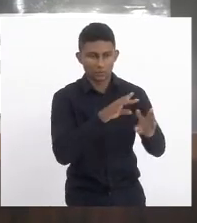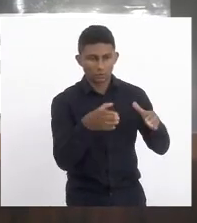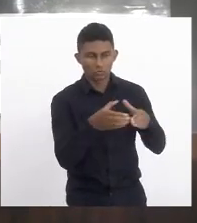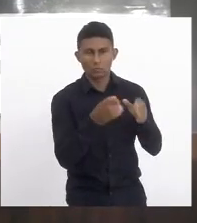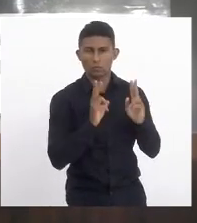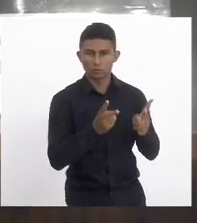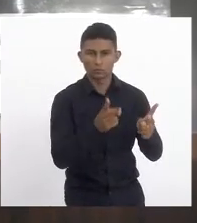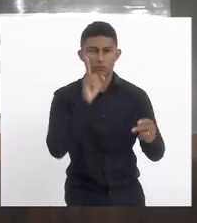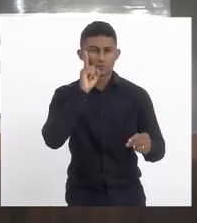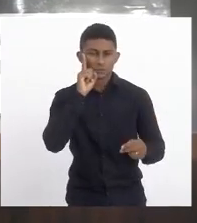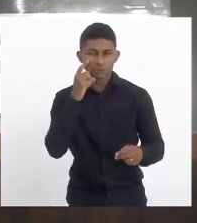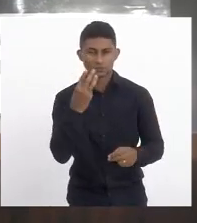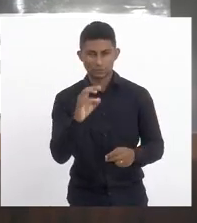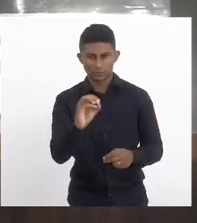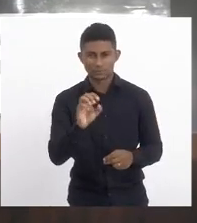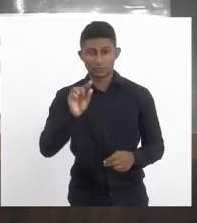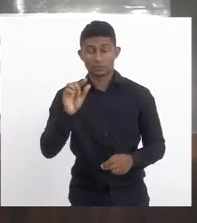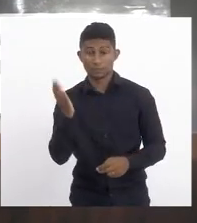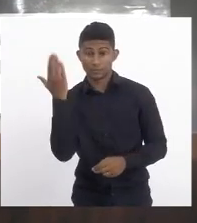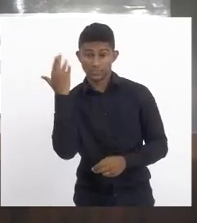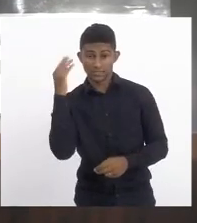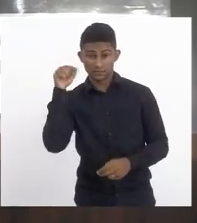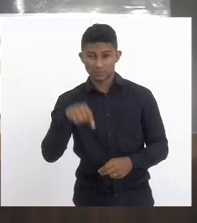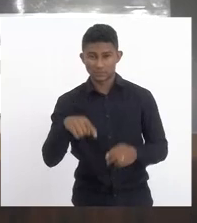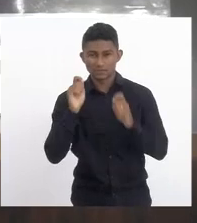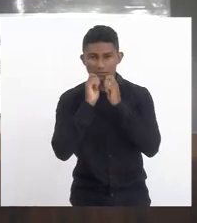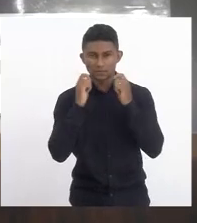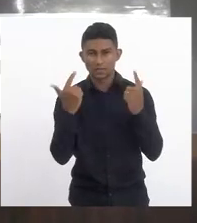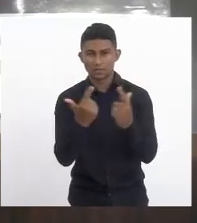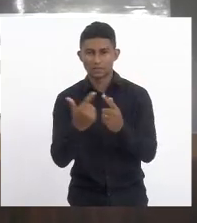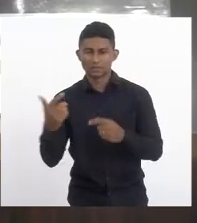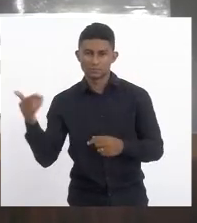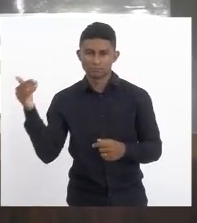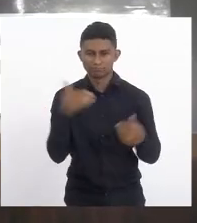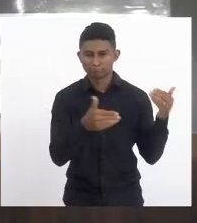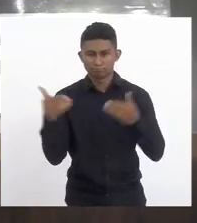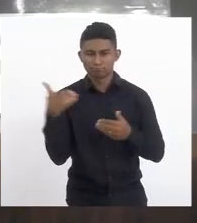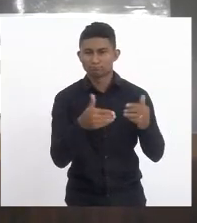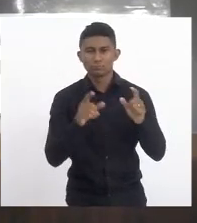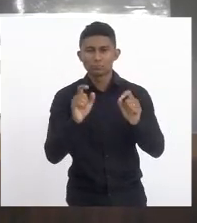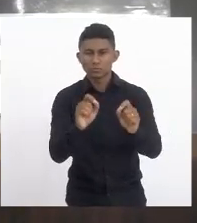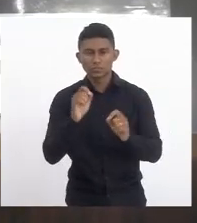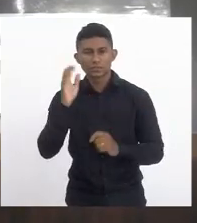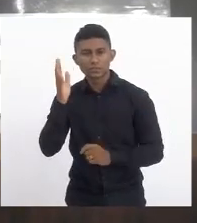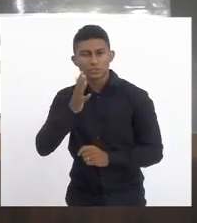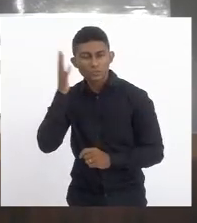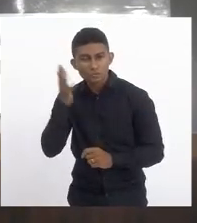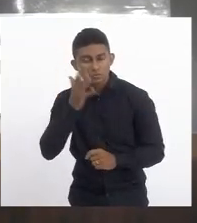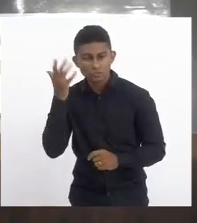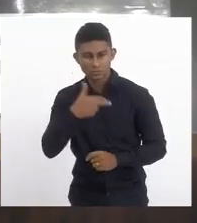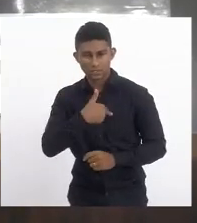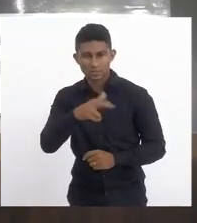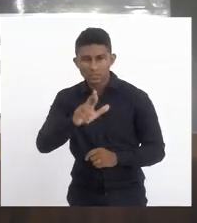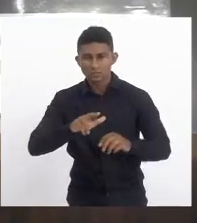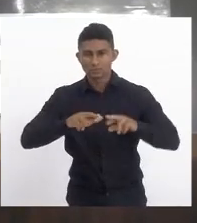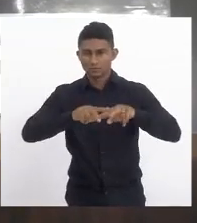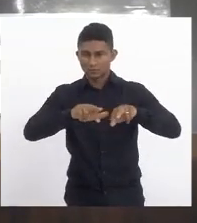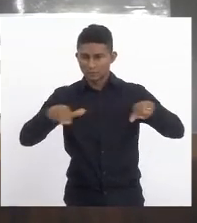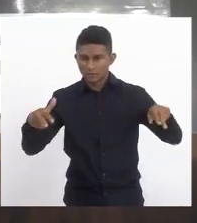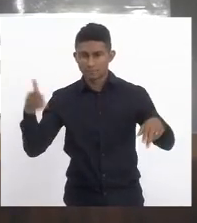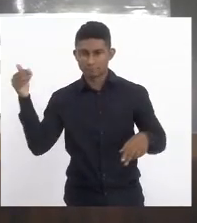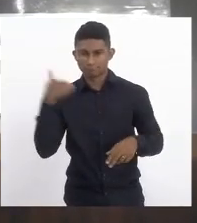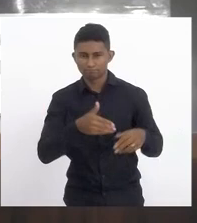Recentemente recebemos aqui na casa o terceiro seminário interreligioso realizado pelo Instituto Expo Religião para